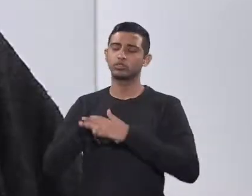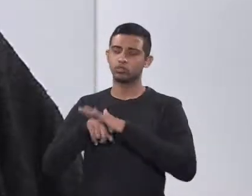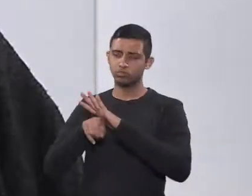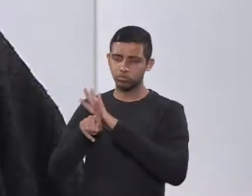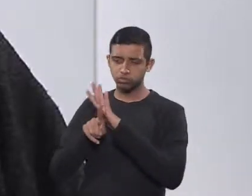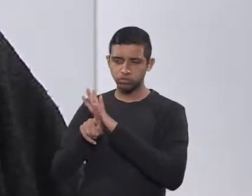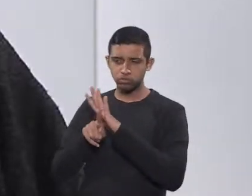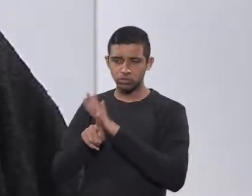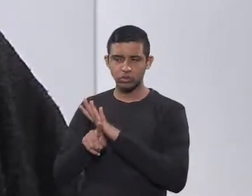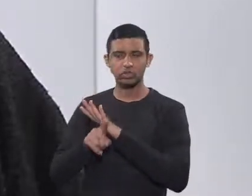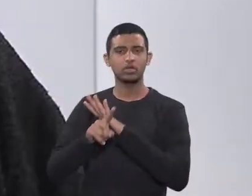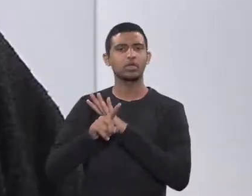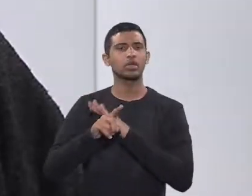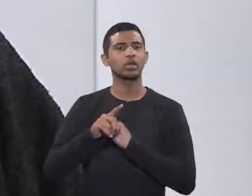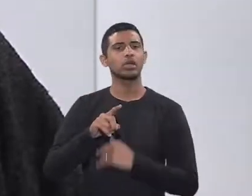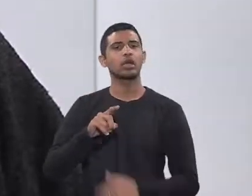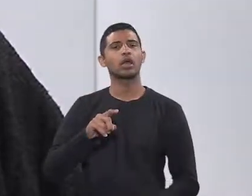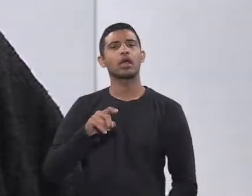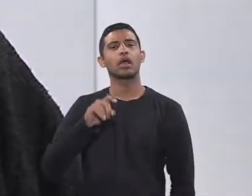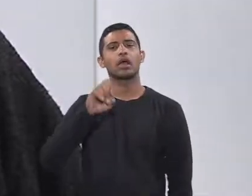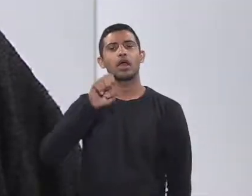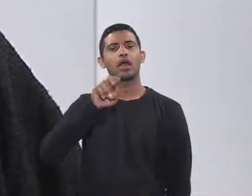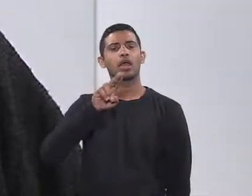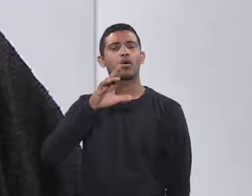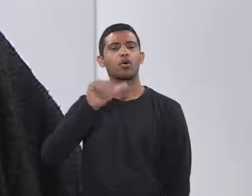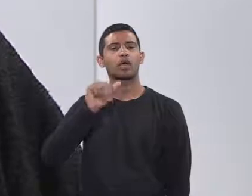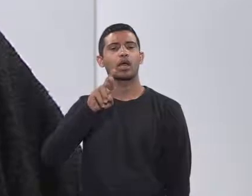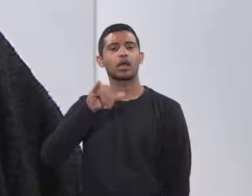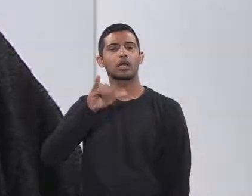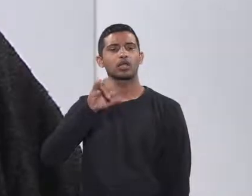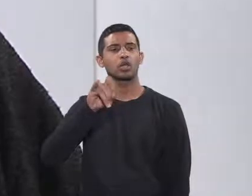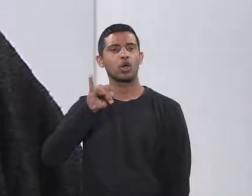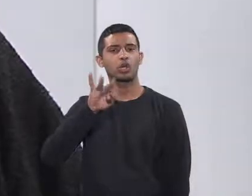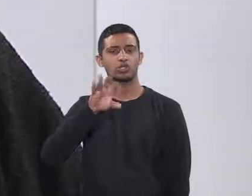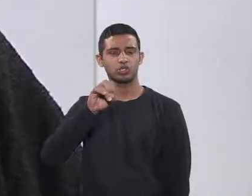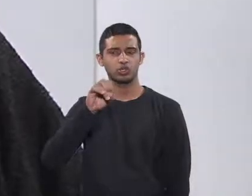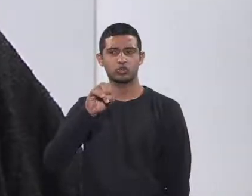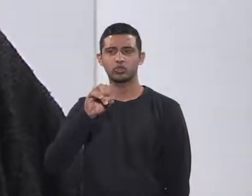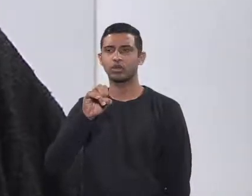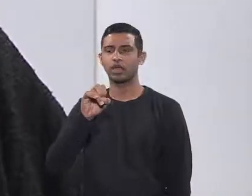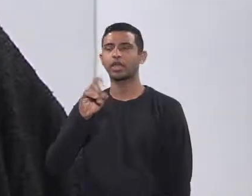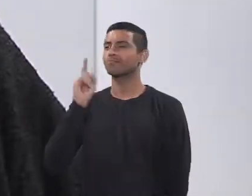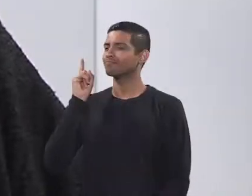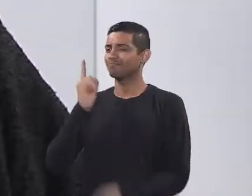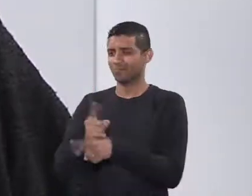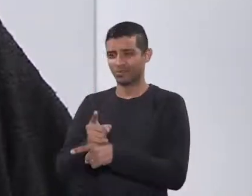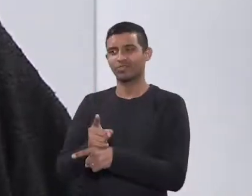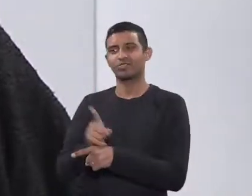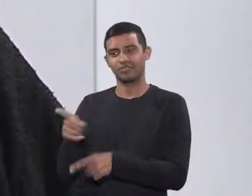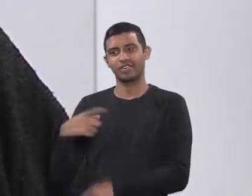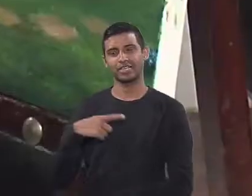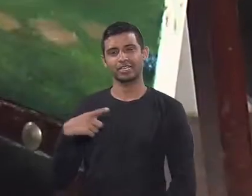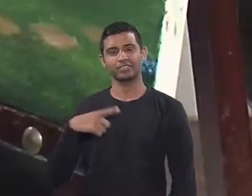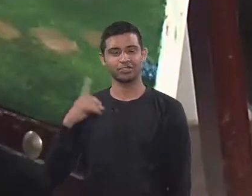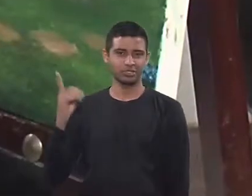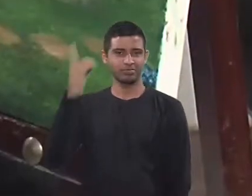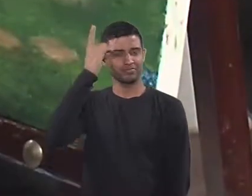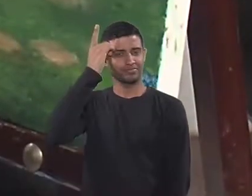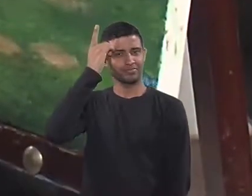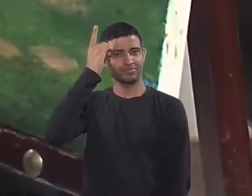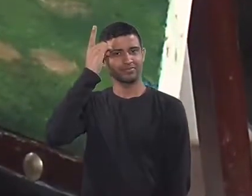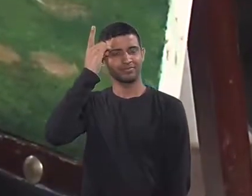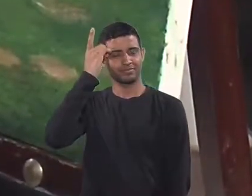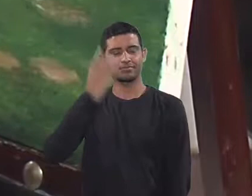fazer o cariótipo dele. Levei e realmente foi constatado que ele tinha trissomia do 21.